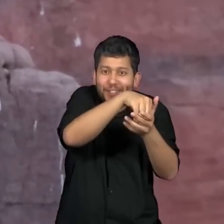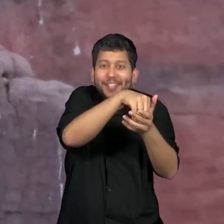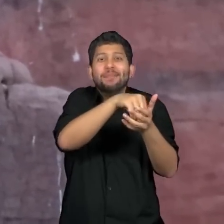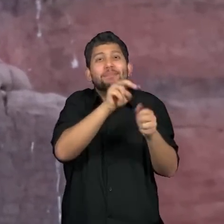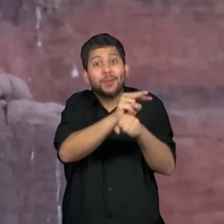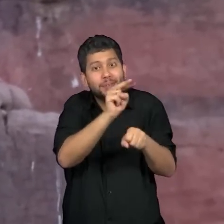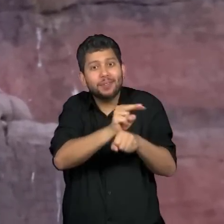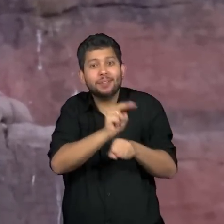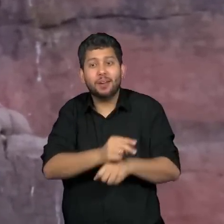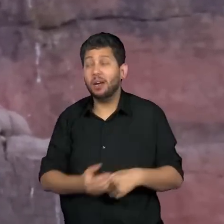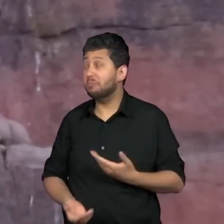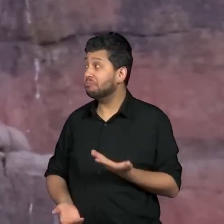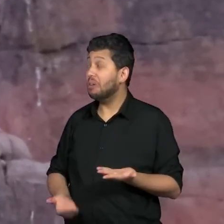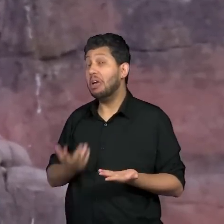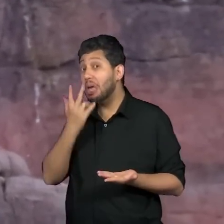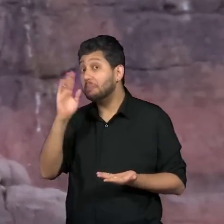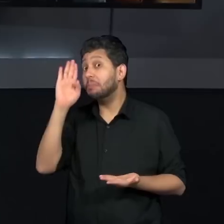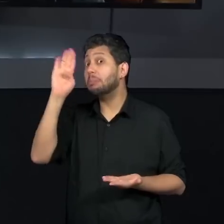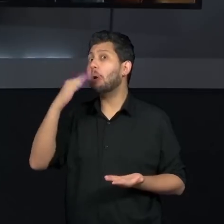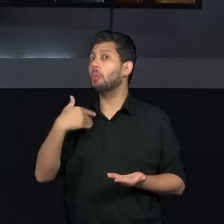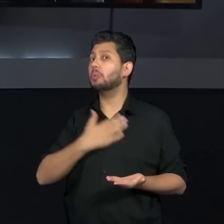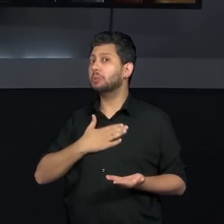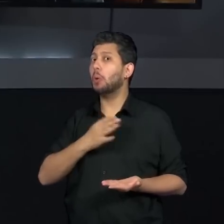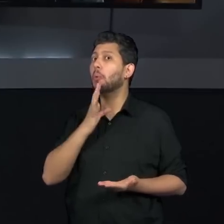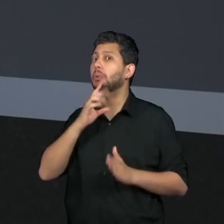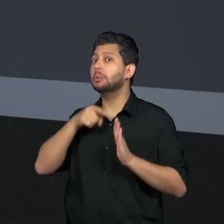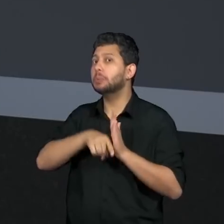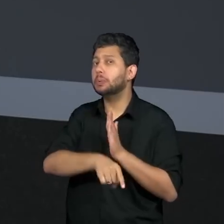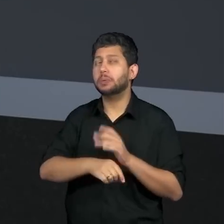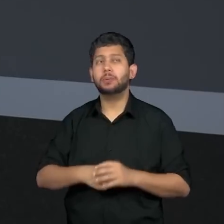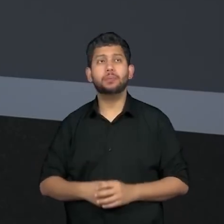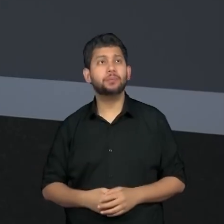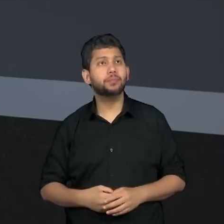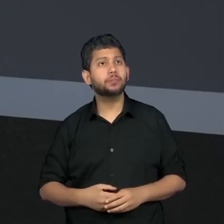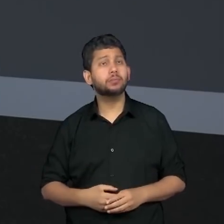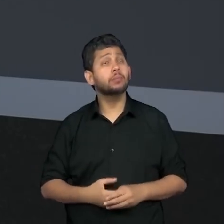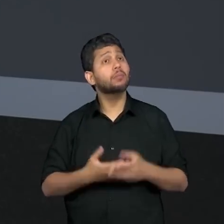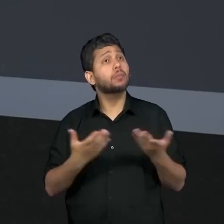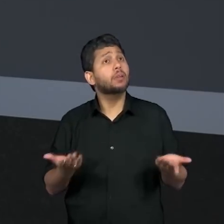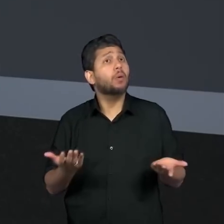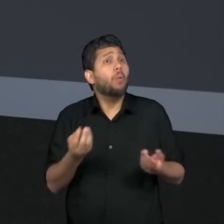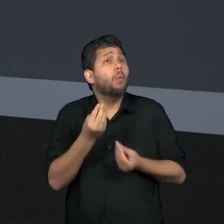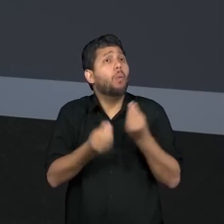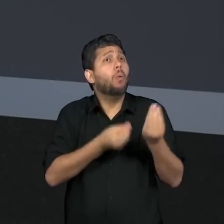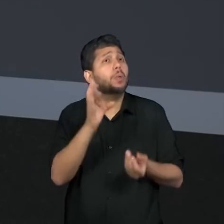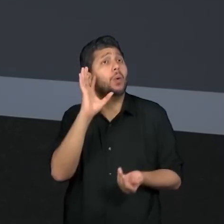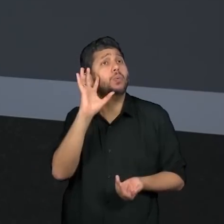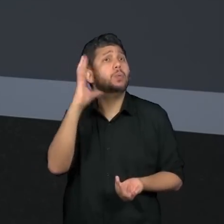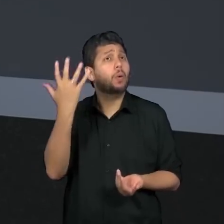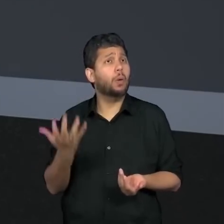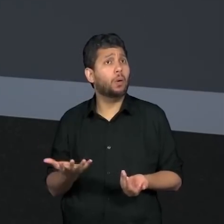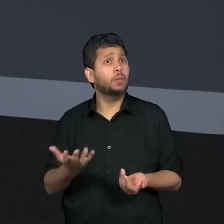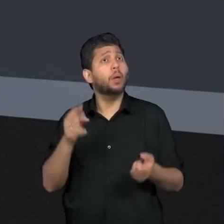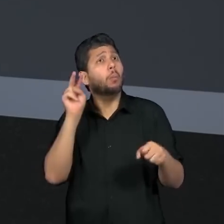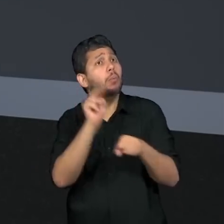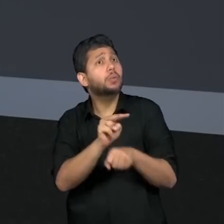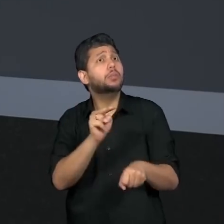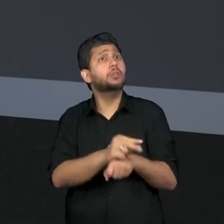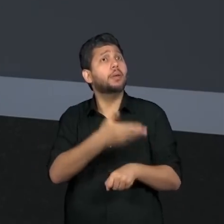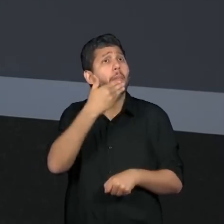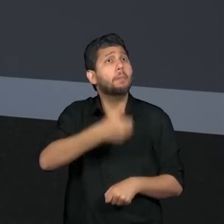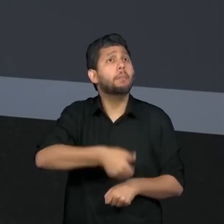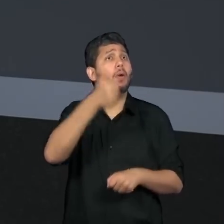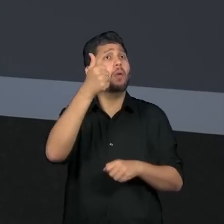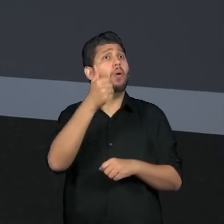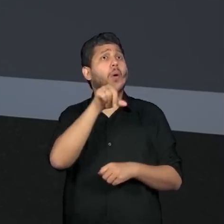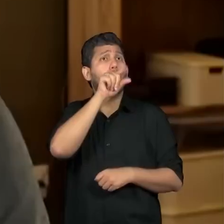a gente pôde conhecer um pouco mais. Quais são as soluções possíveis para proteger